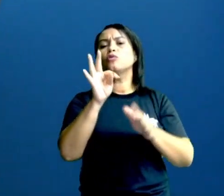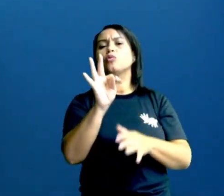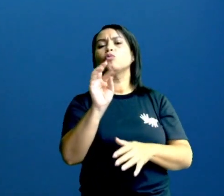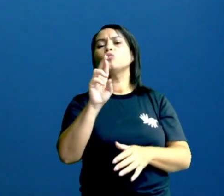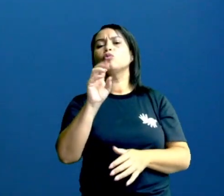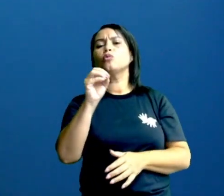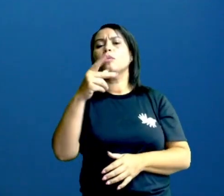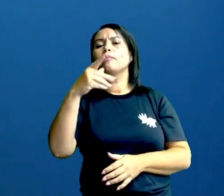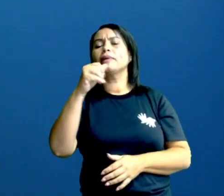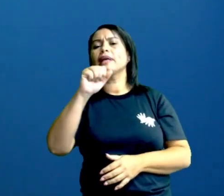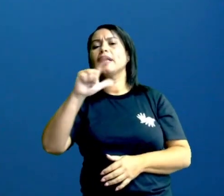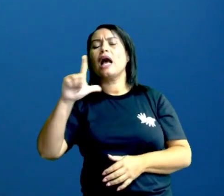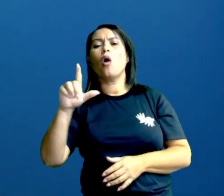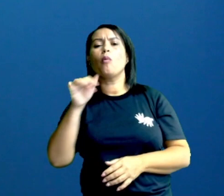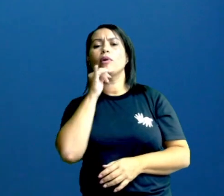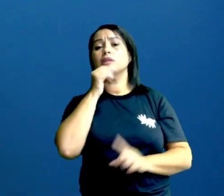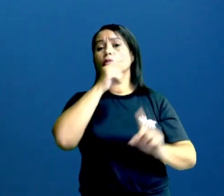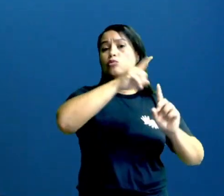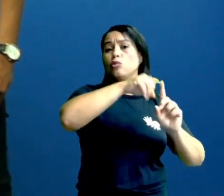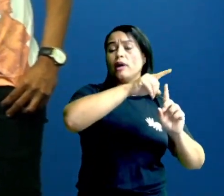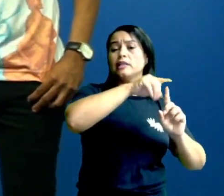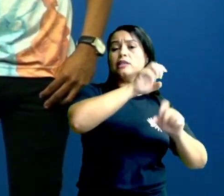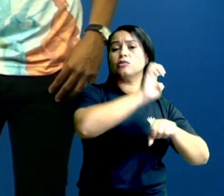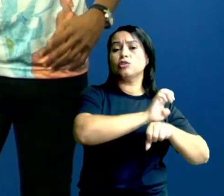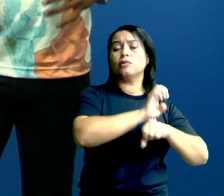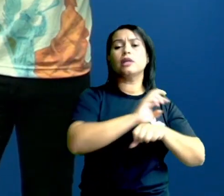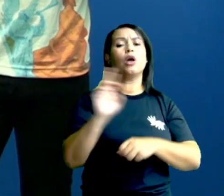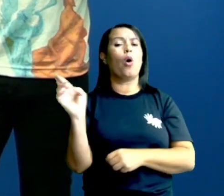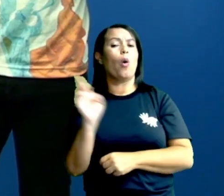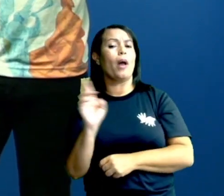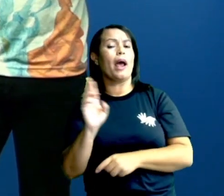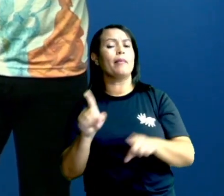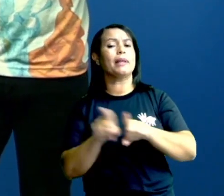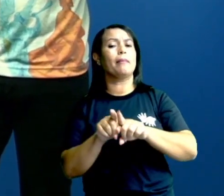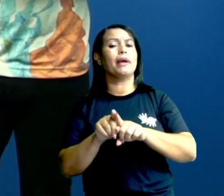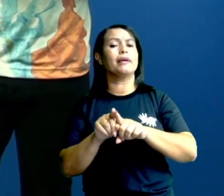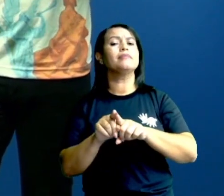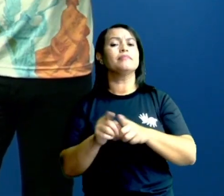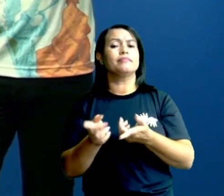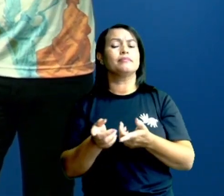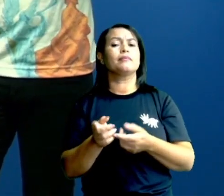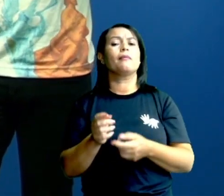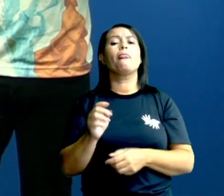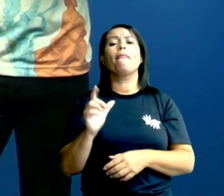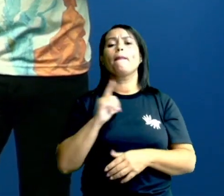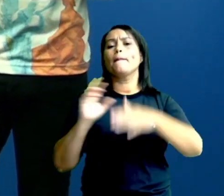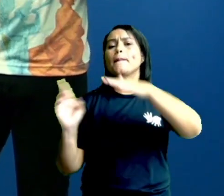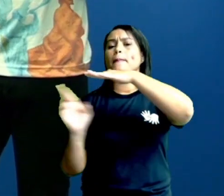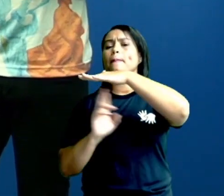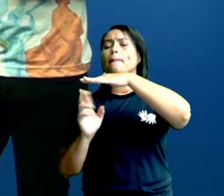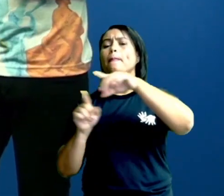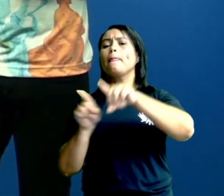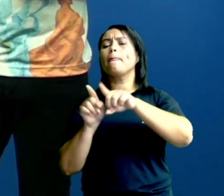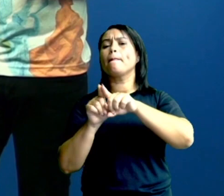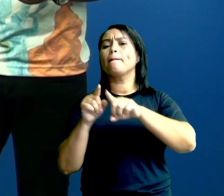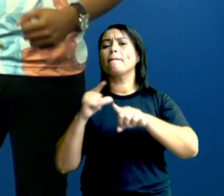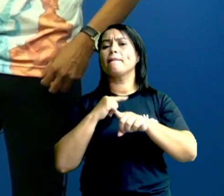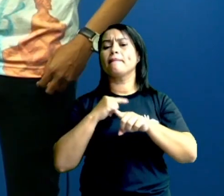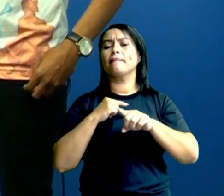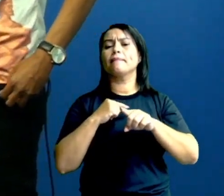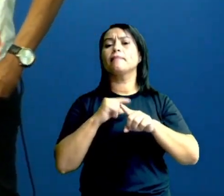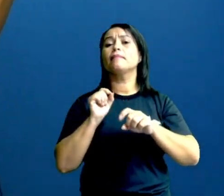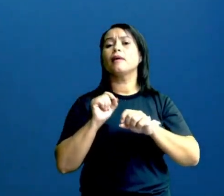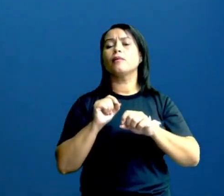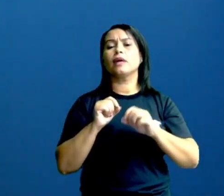aqui no estado do Tocantins por exemplo aqui no estado de Roraima ao clima tropical típico se caracteriza por apresentar uma estação